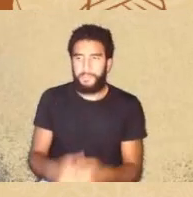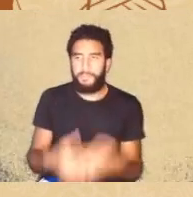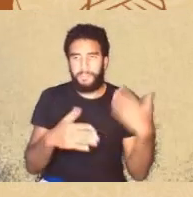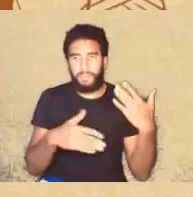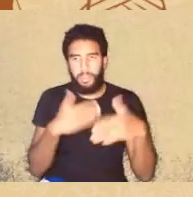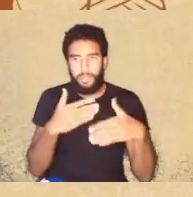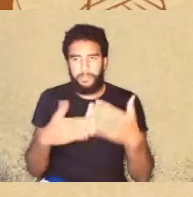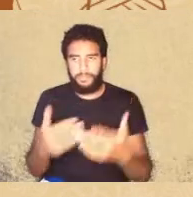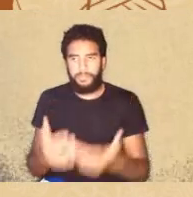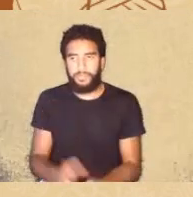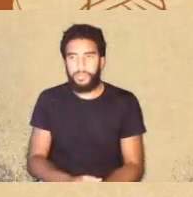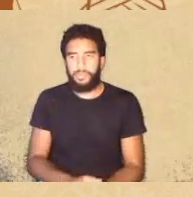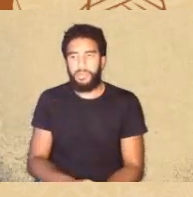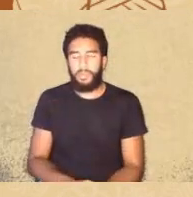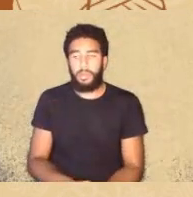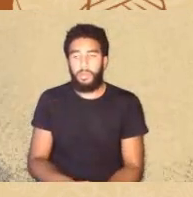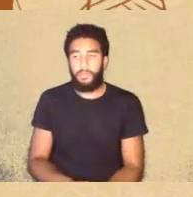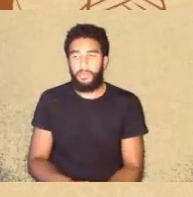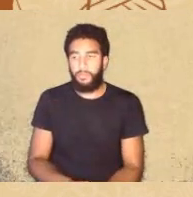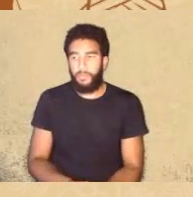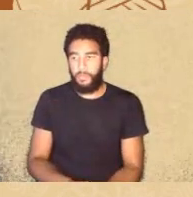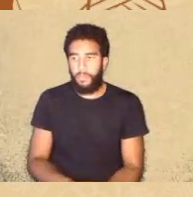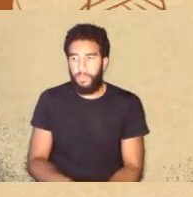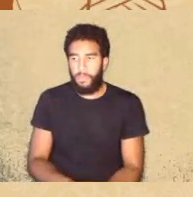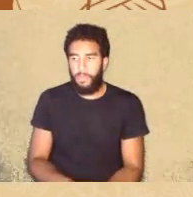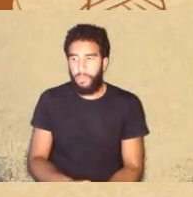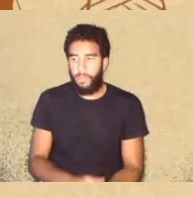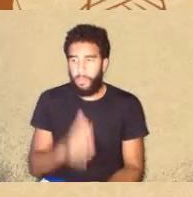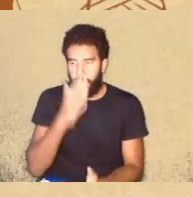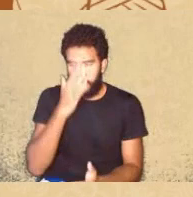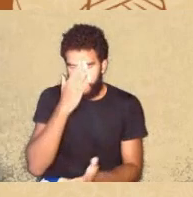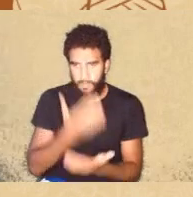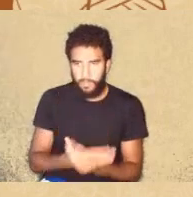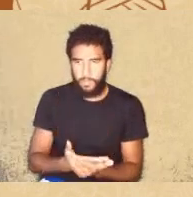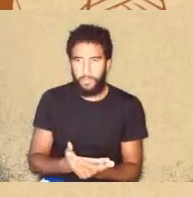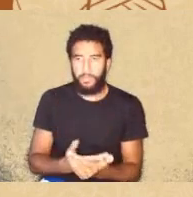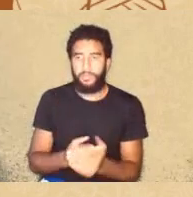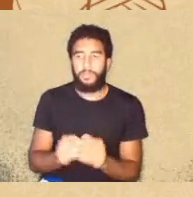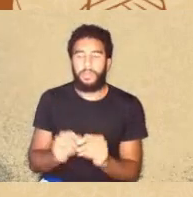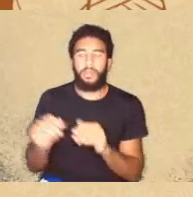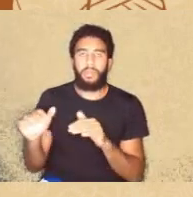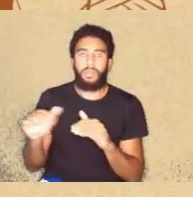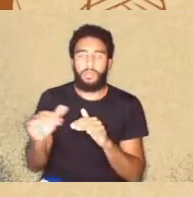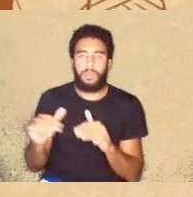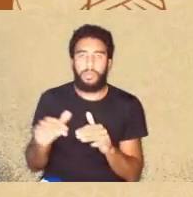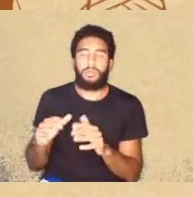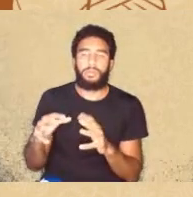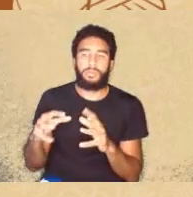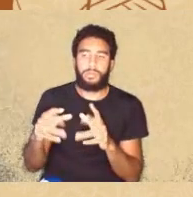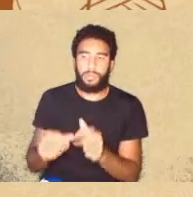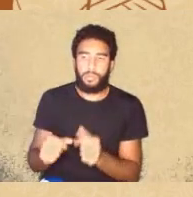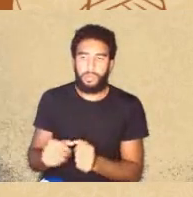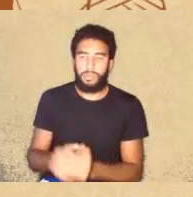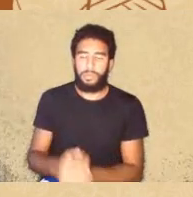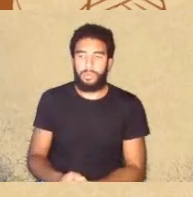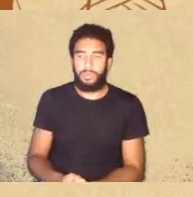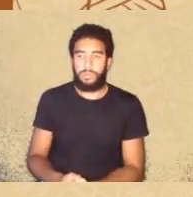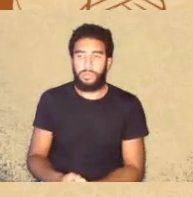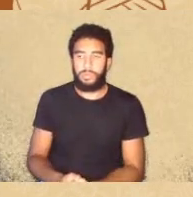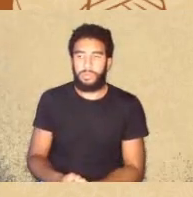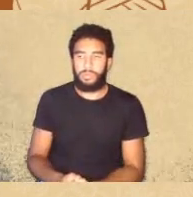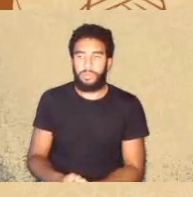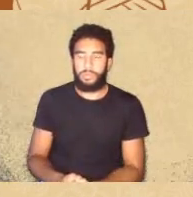da saúde LGBT, eu acho que a gente, com a publicação da política, que é fruto de um movimento, dos movimentos sociais, a gente tem uma